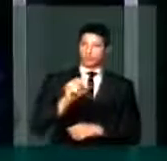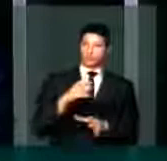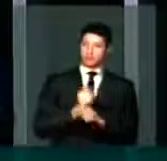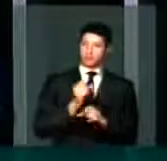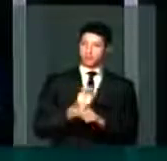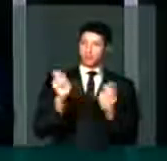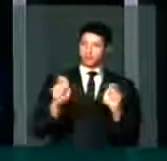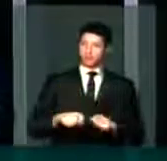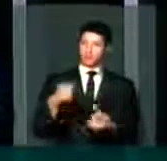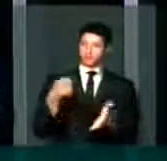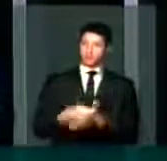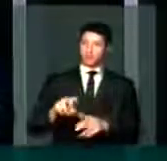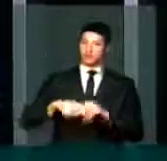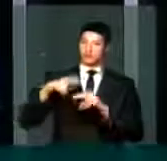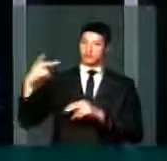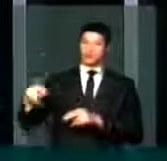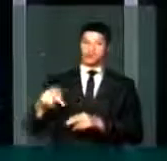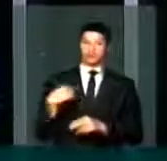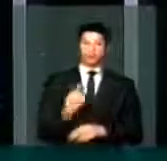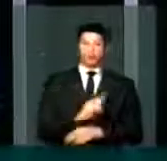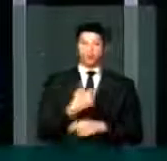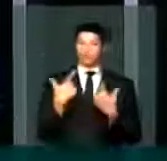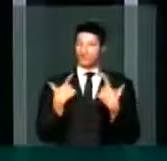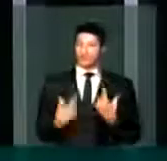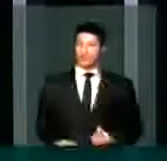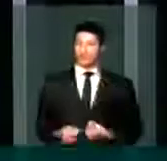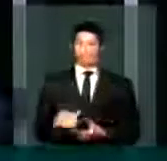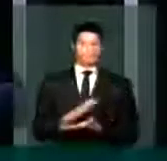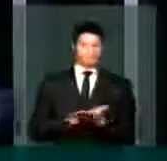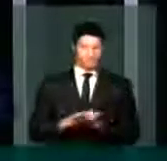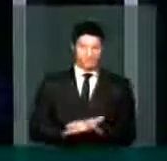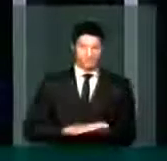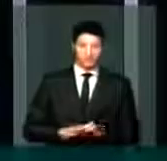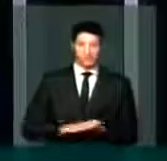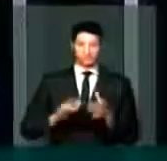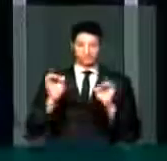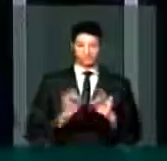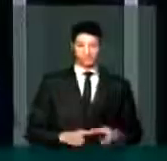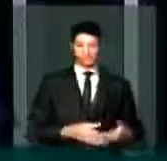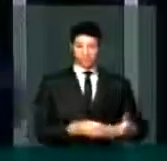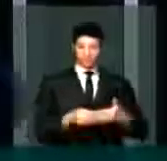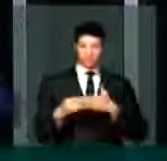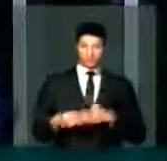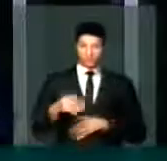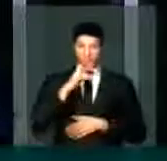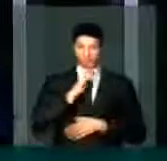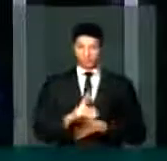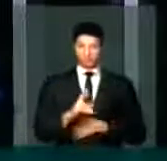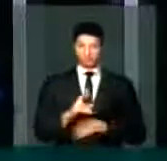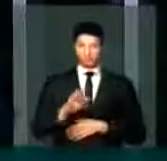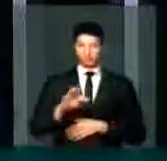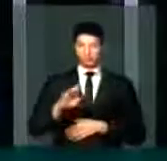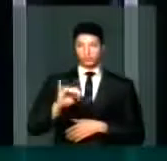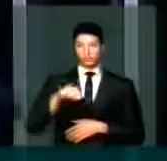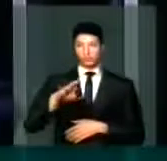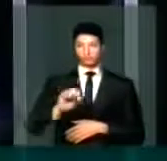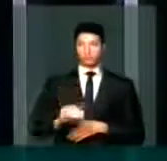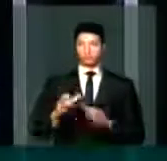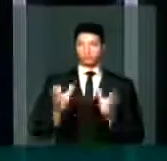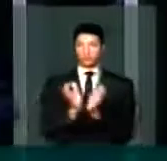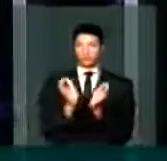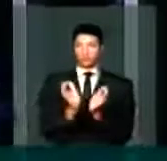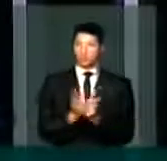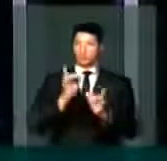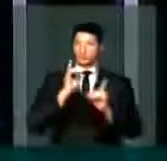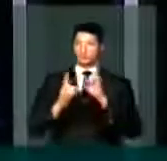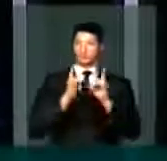uma conta que deveria ser paga por eles. Nós não vamos de forma alguma deixar de trazer esse recado da tribuna, nas comissões,